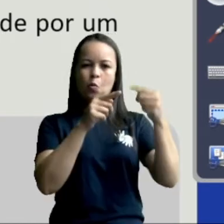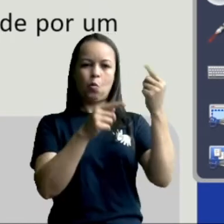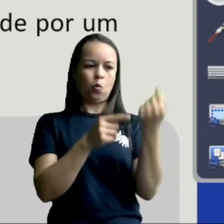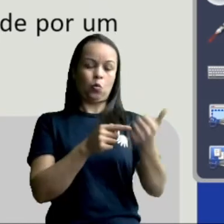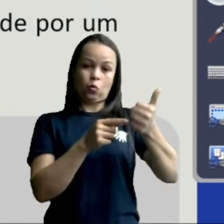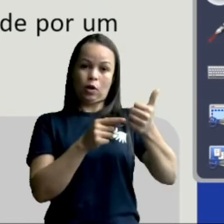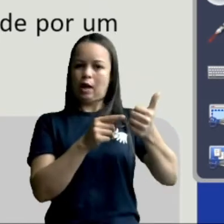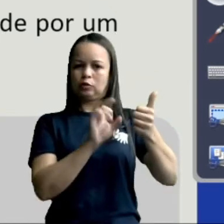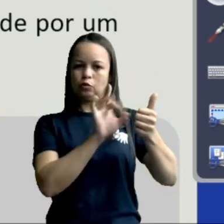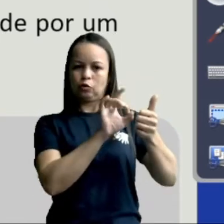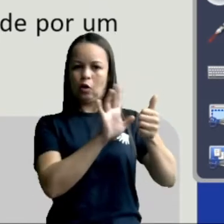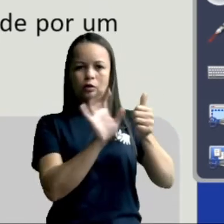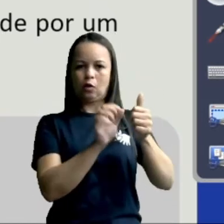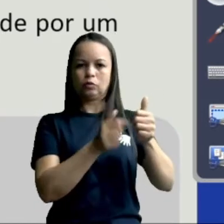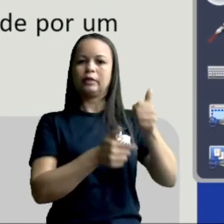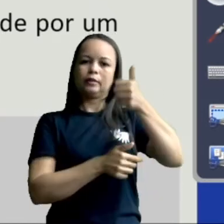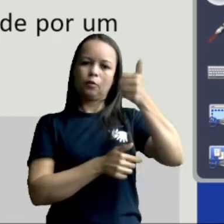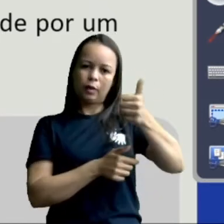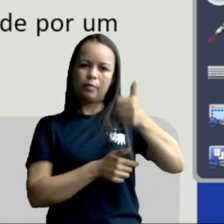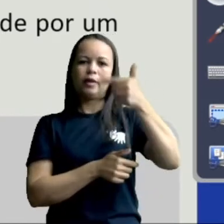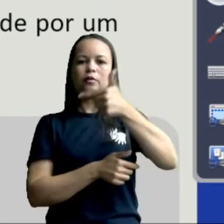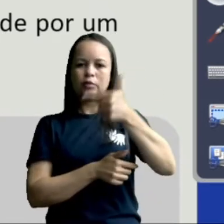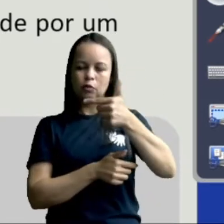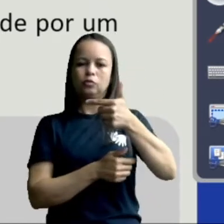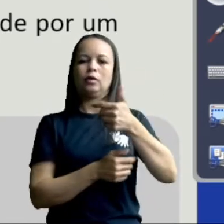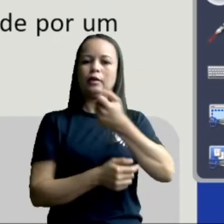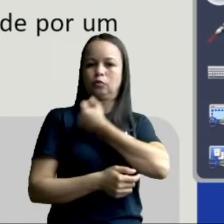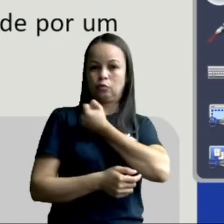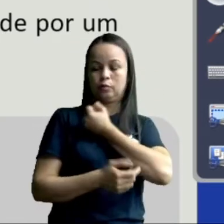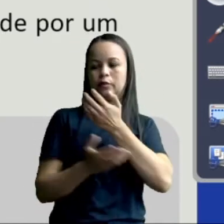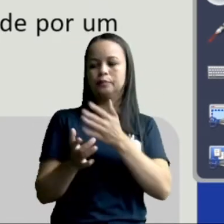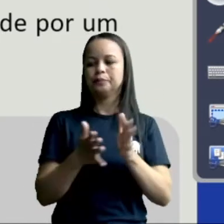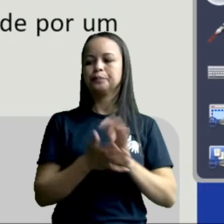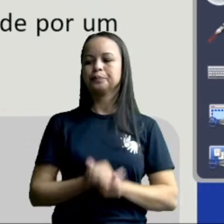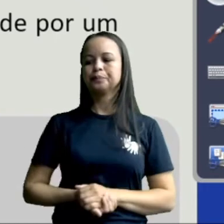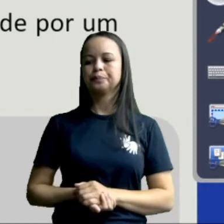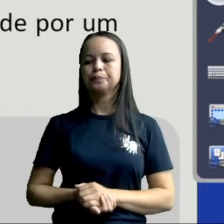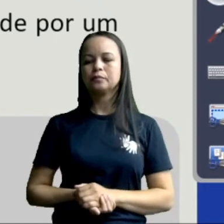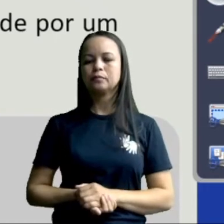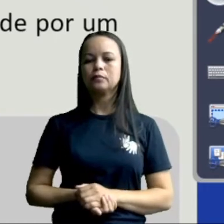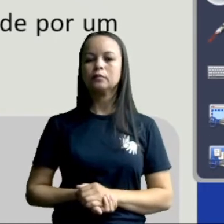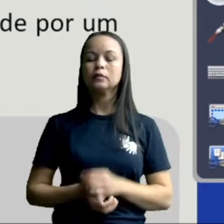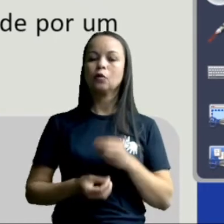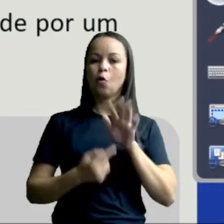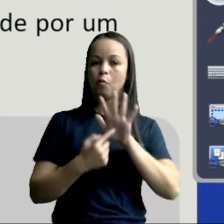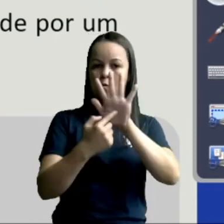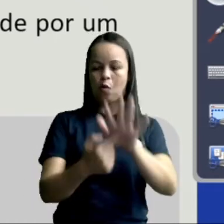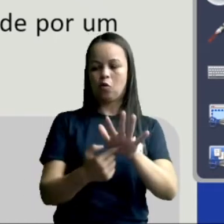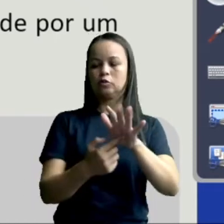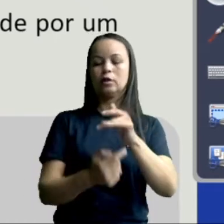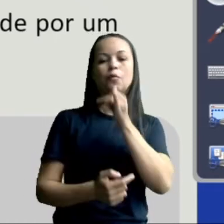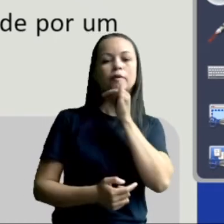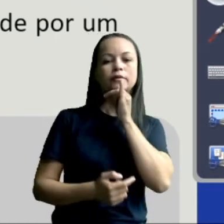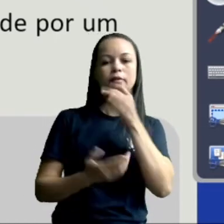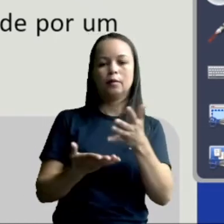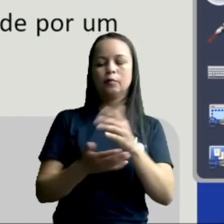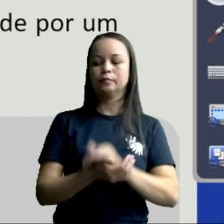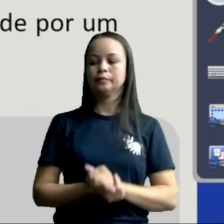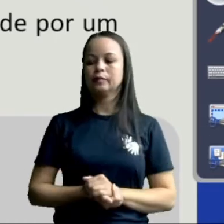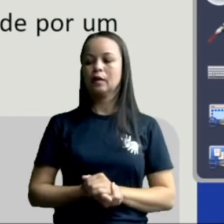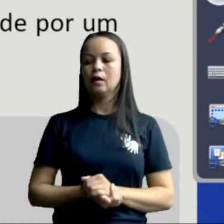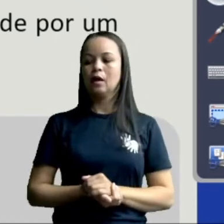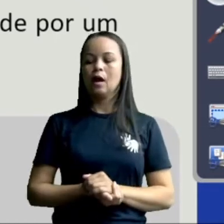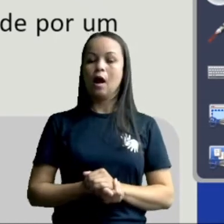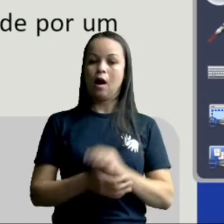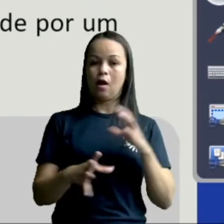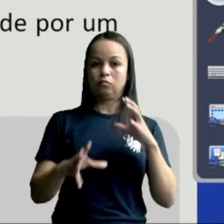membros, no primeiro e no segundo membro, nos dois lados da igualdade, tá? Como mostra aqui esse exemplo, né? Então,